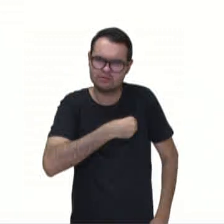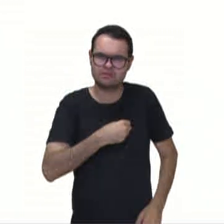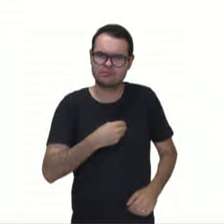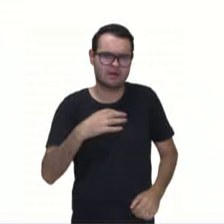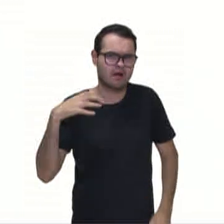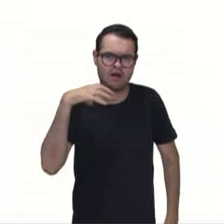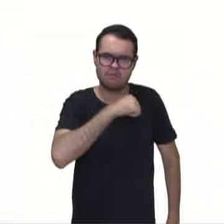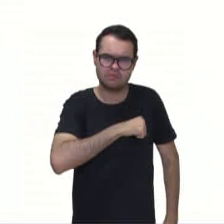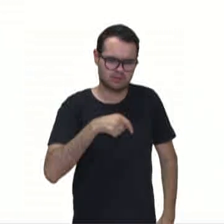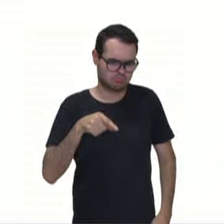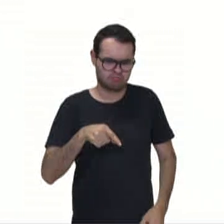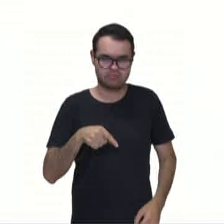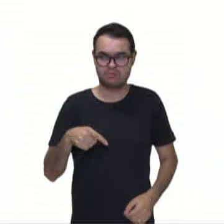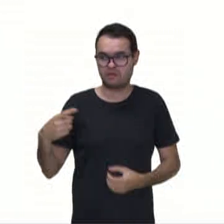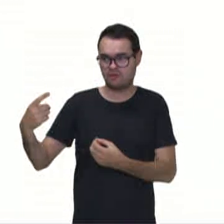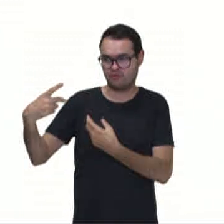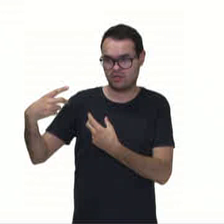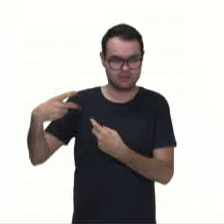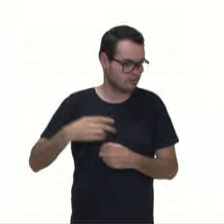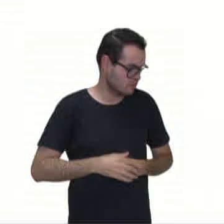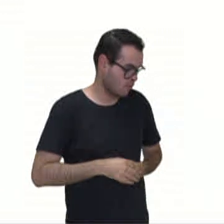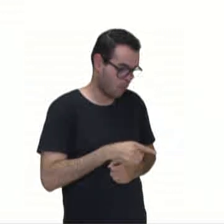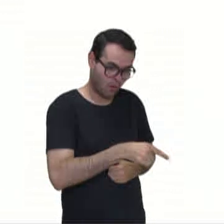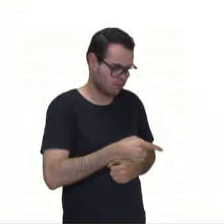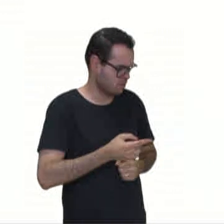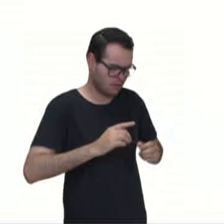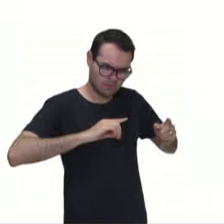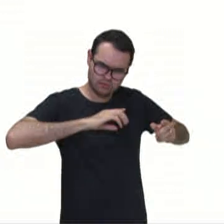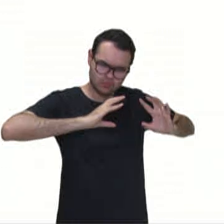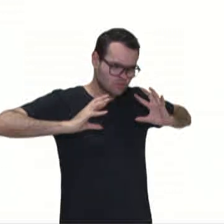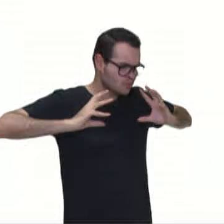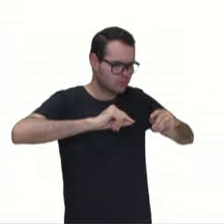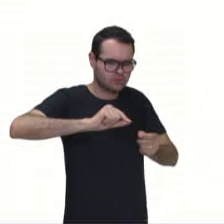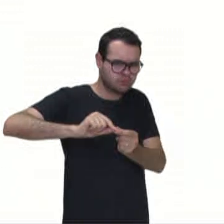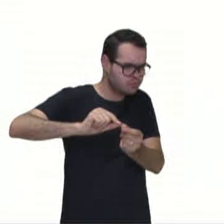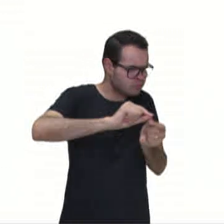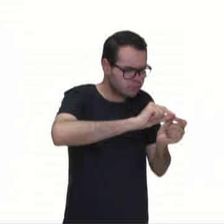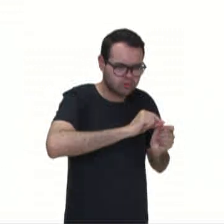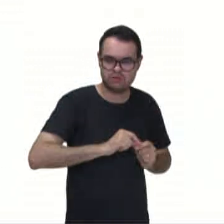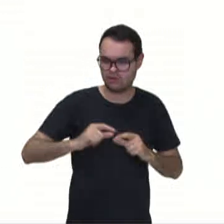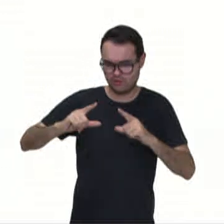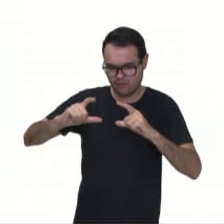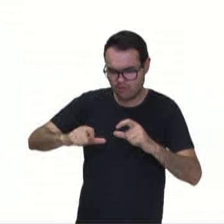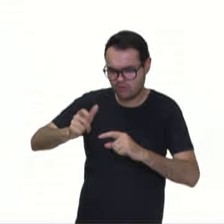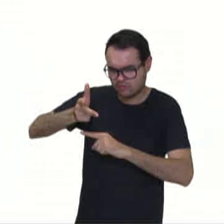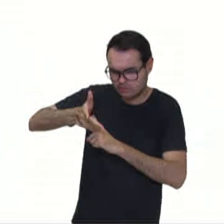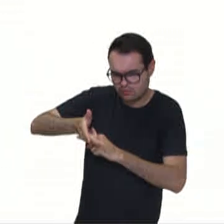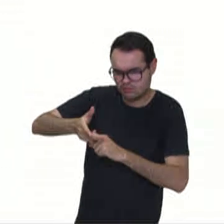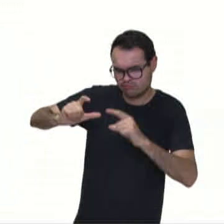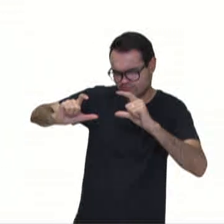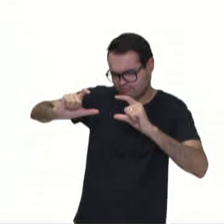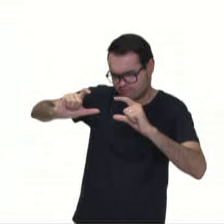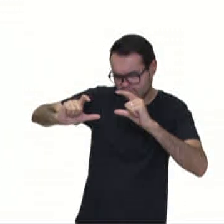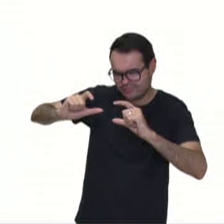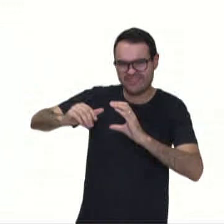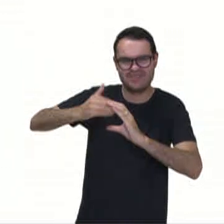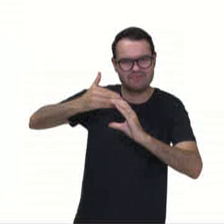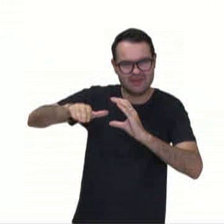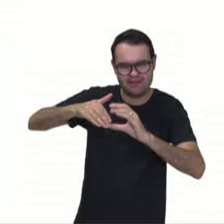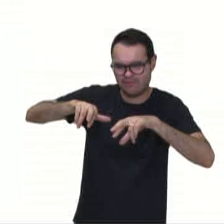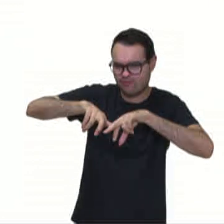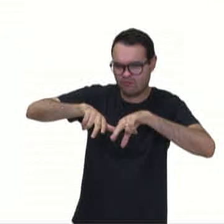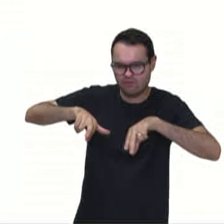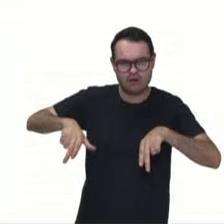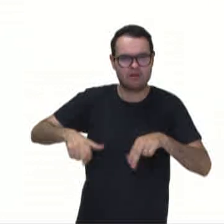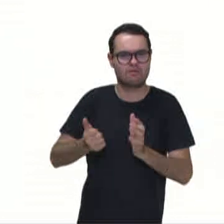vendedora, era capaz de tudo e mais um pouco. Fotografava, fazia vídeos, recebia e-mails e